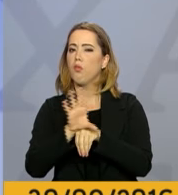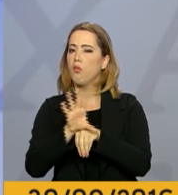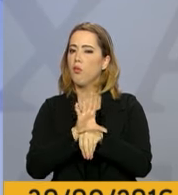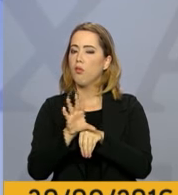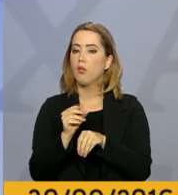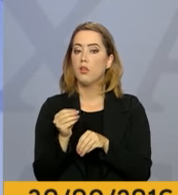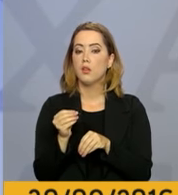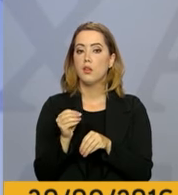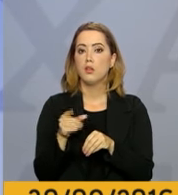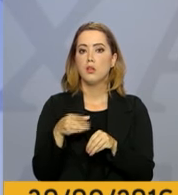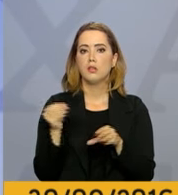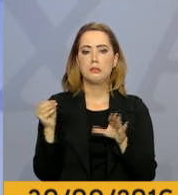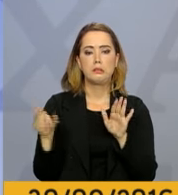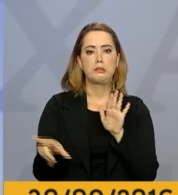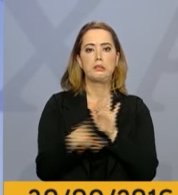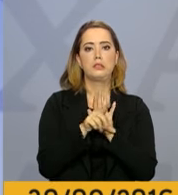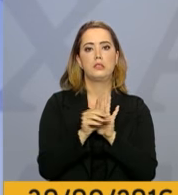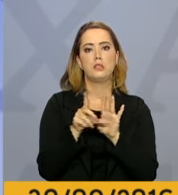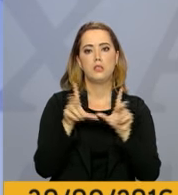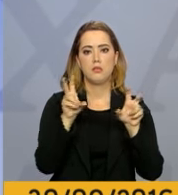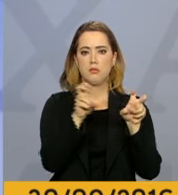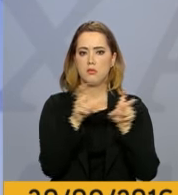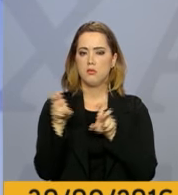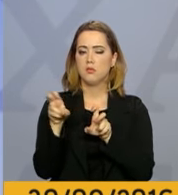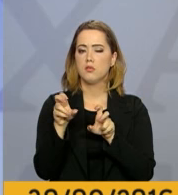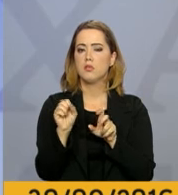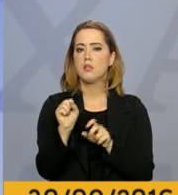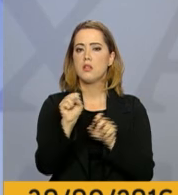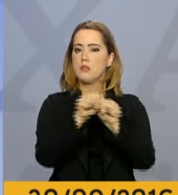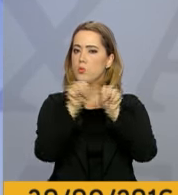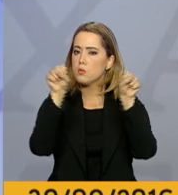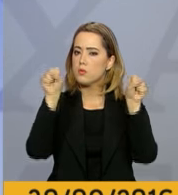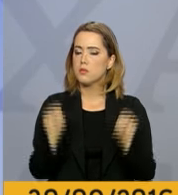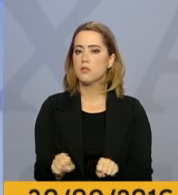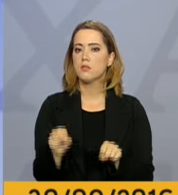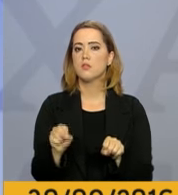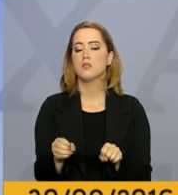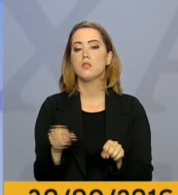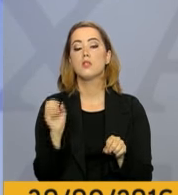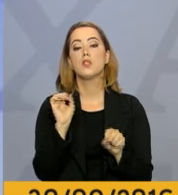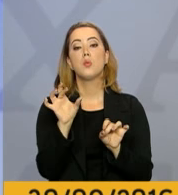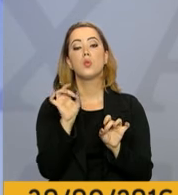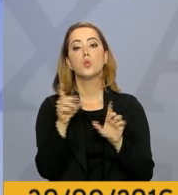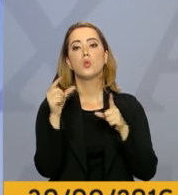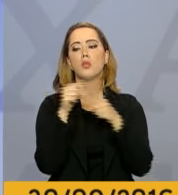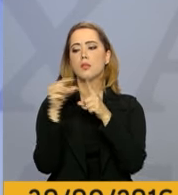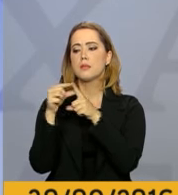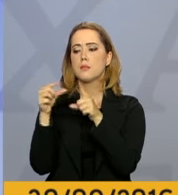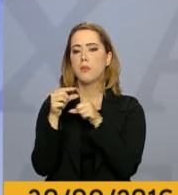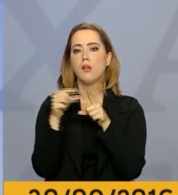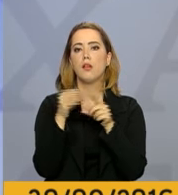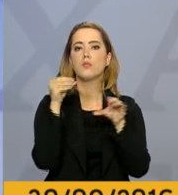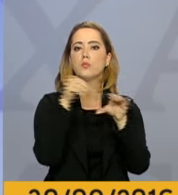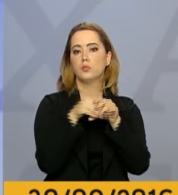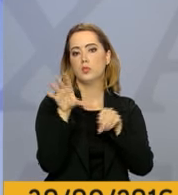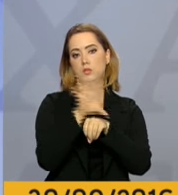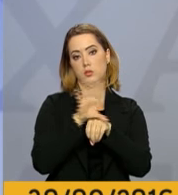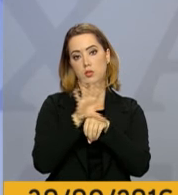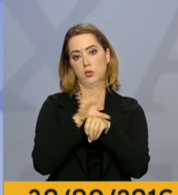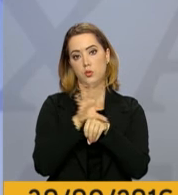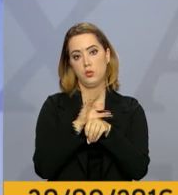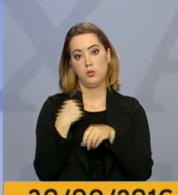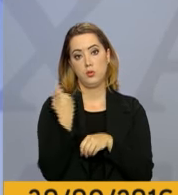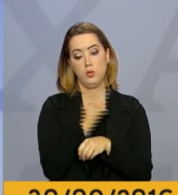Da interpretação literal, mas pela interpretação sistêmica do texto constitucional. O que